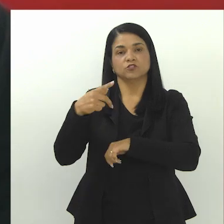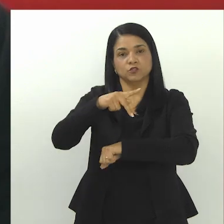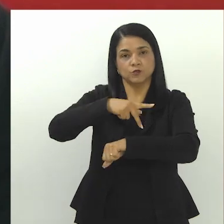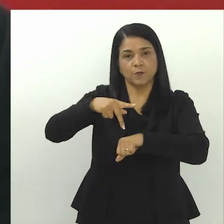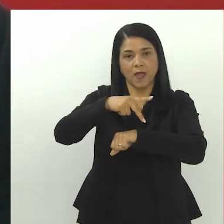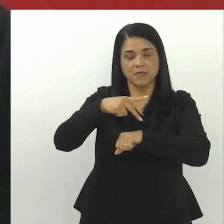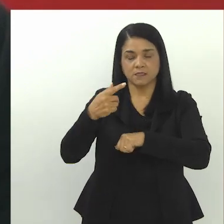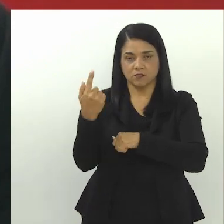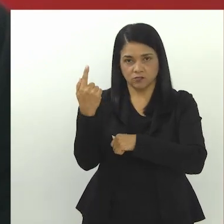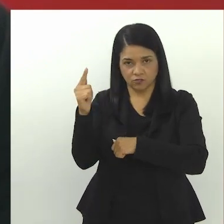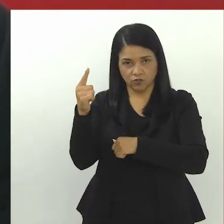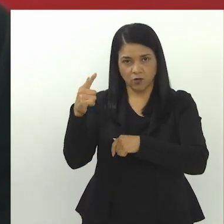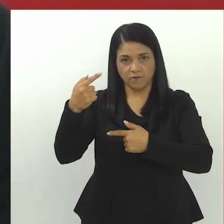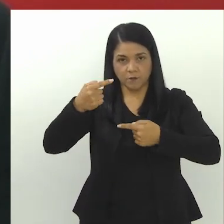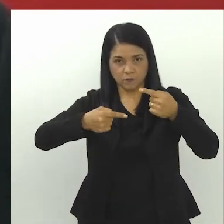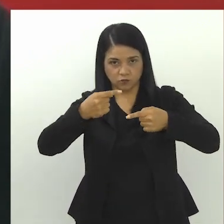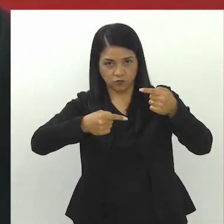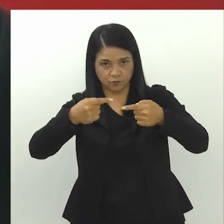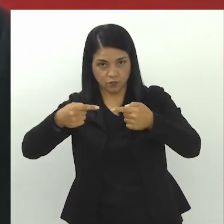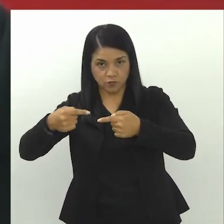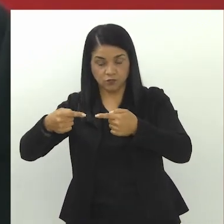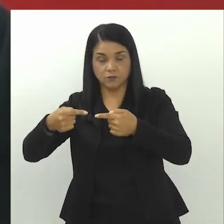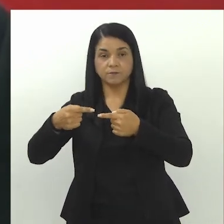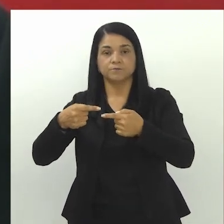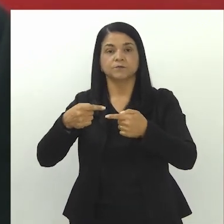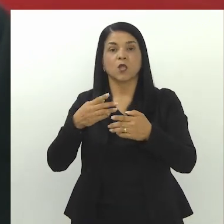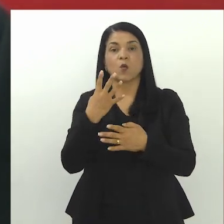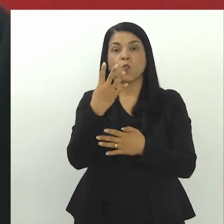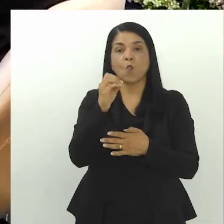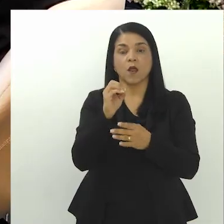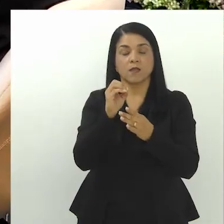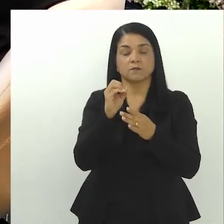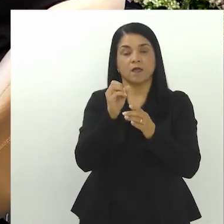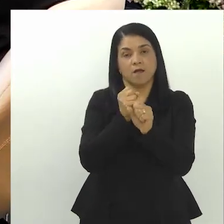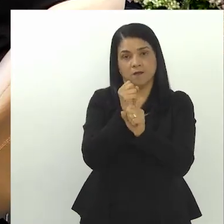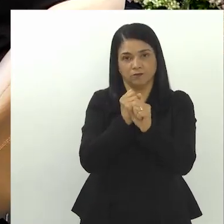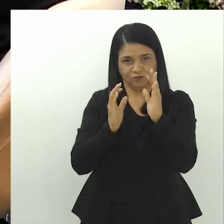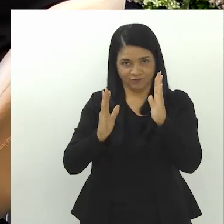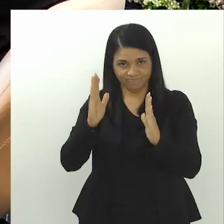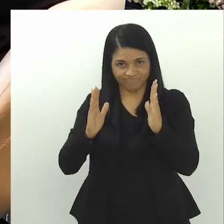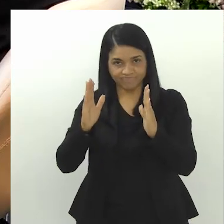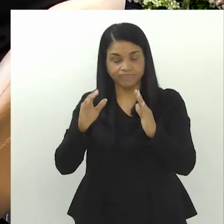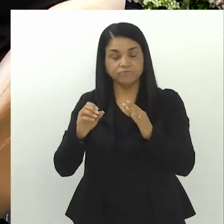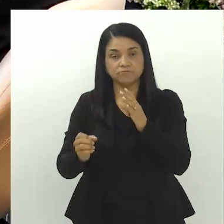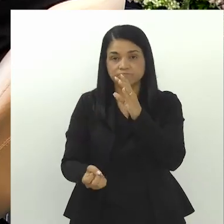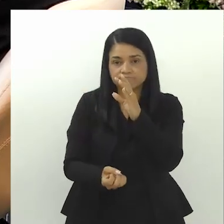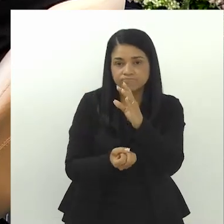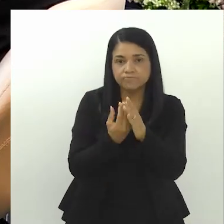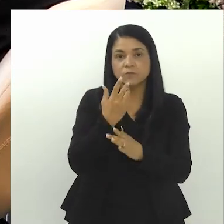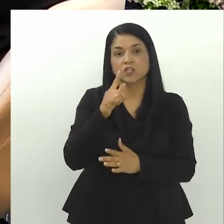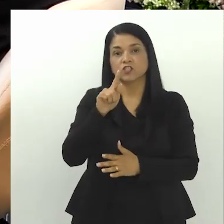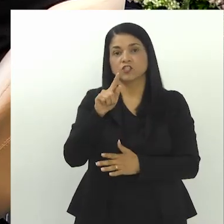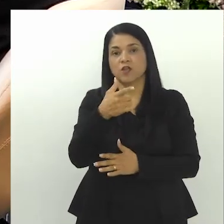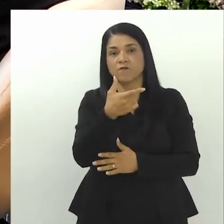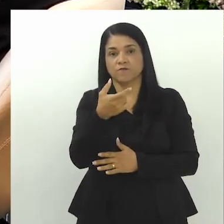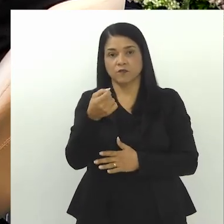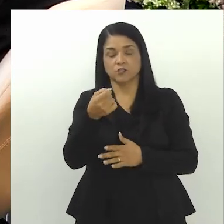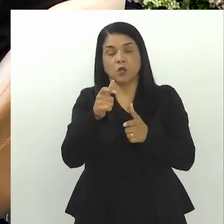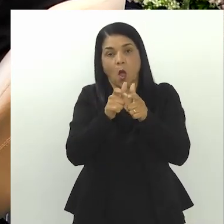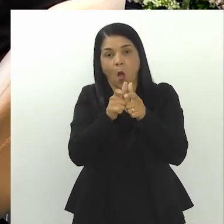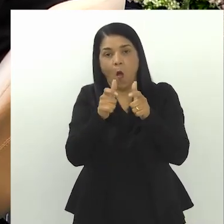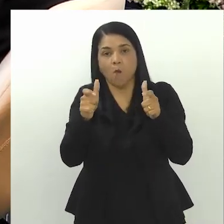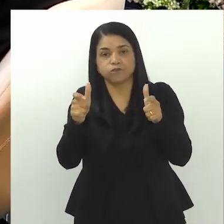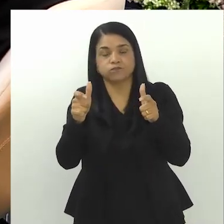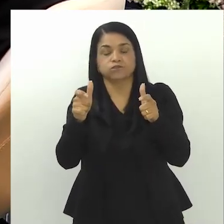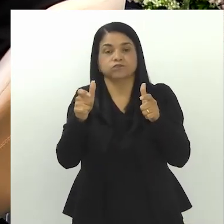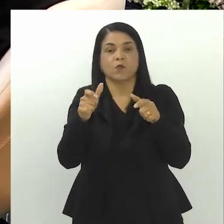do mundo ao longo de 40 anos. E o G20 nasceu, então, para ampliar esse grupo